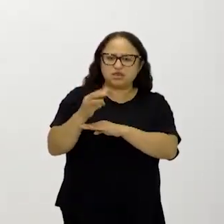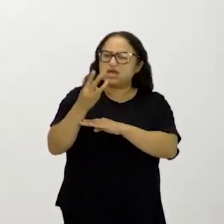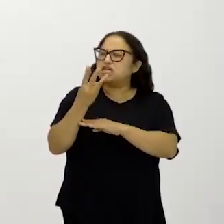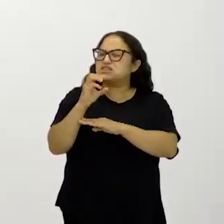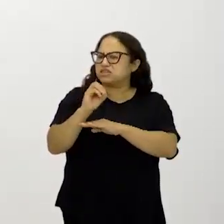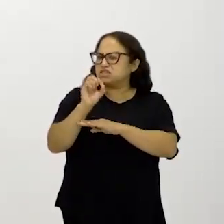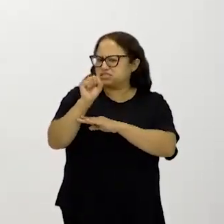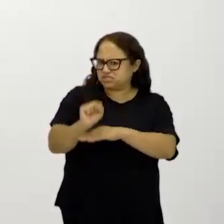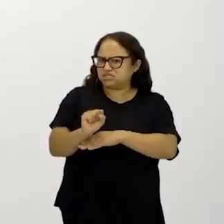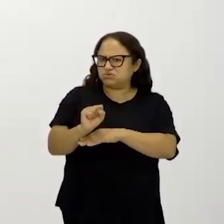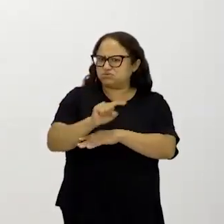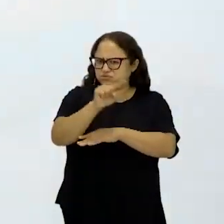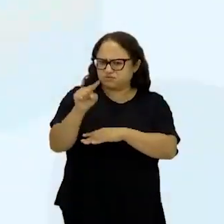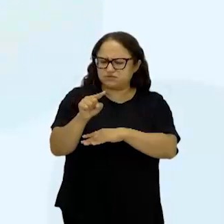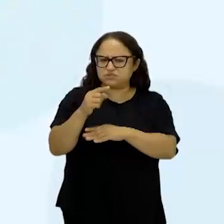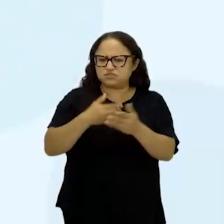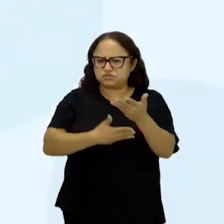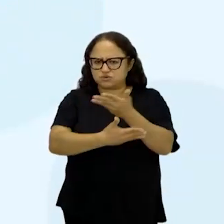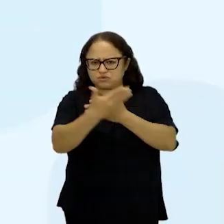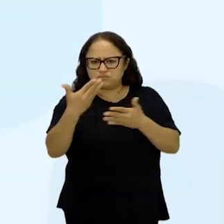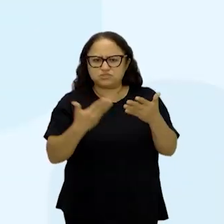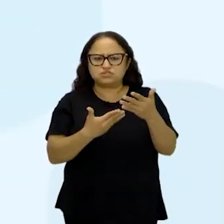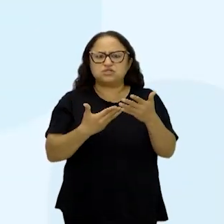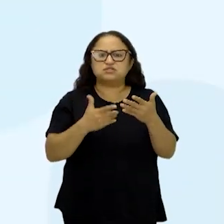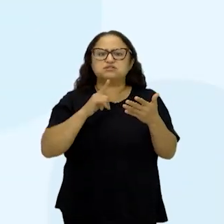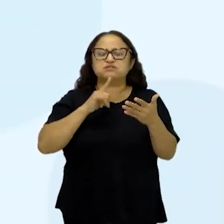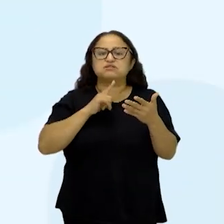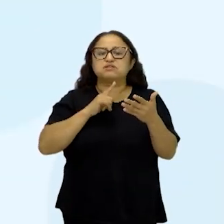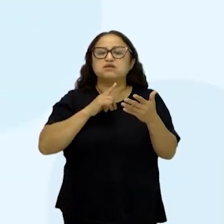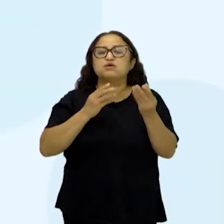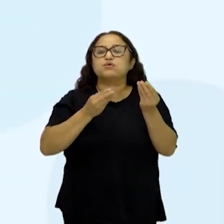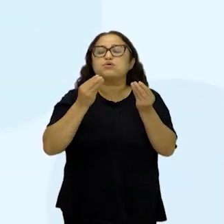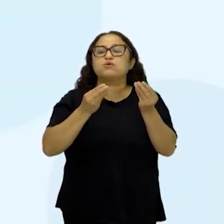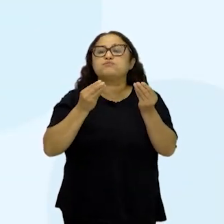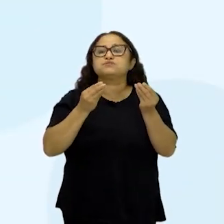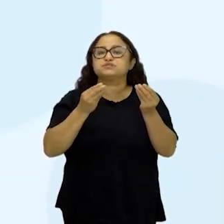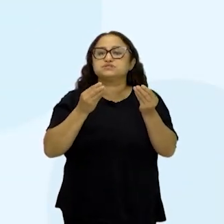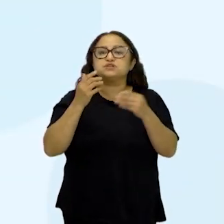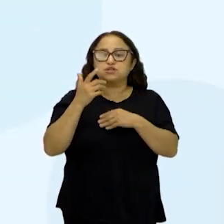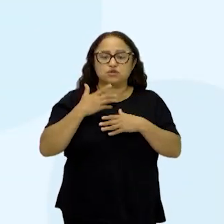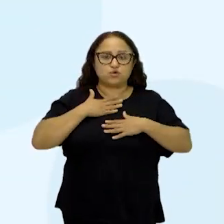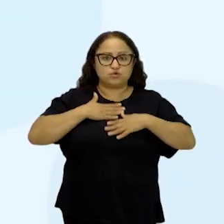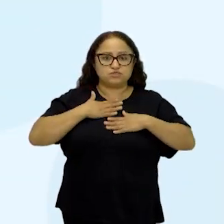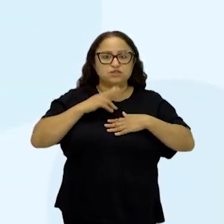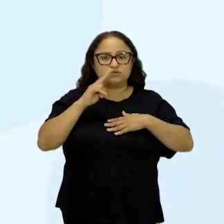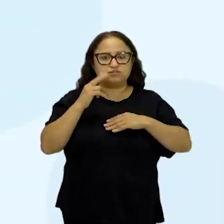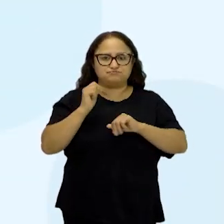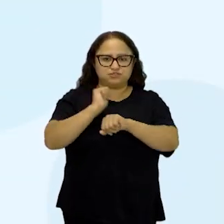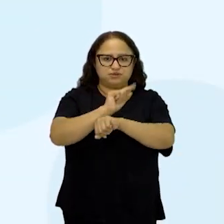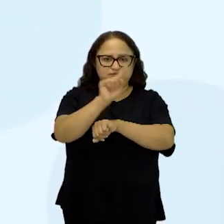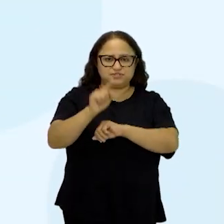segundos para vocês compartilharem no chat a pontuação de vocês, o que vocês acharam desse quiz, e a gente já volta.